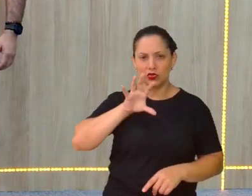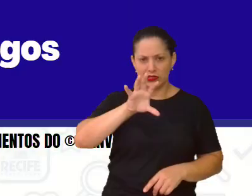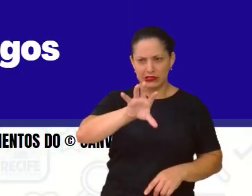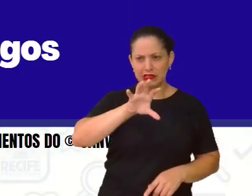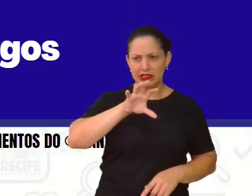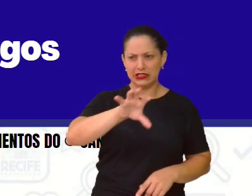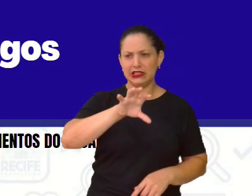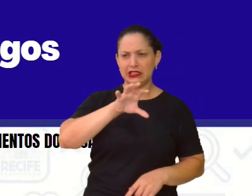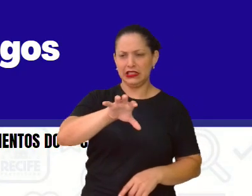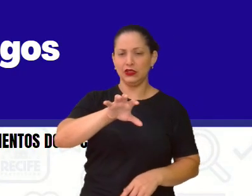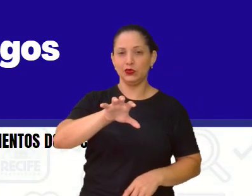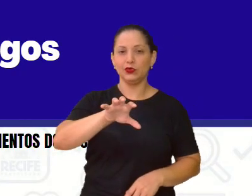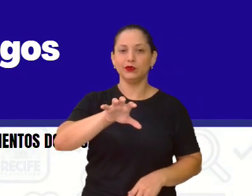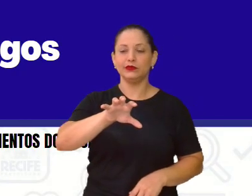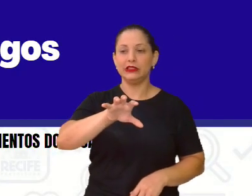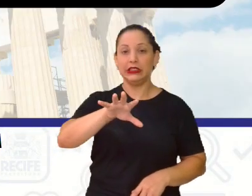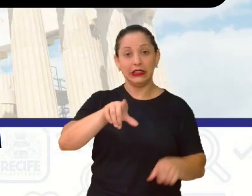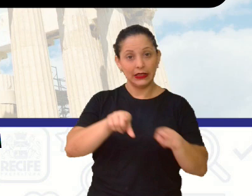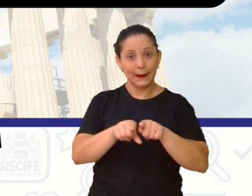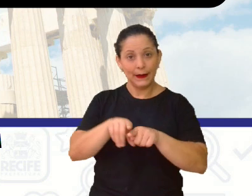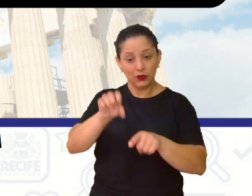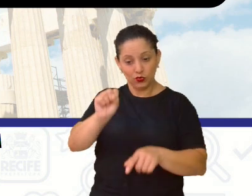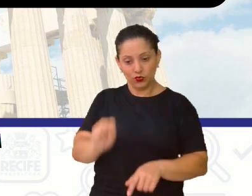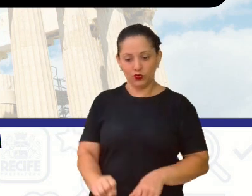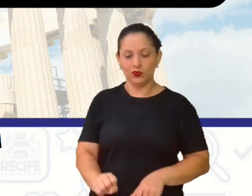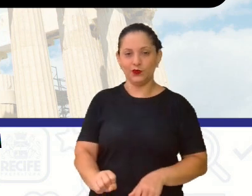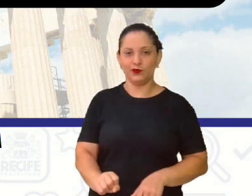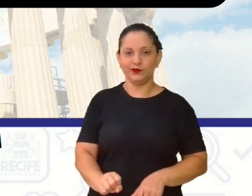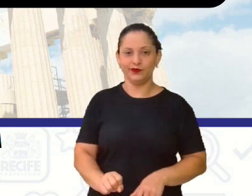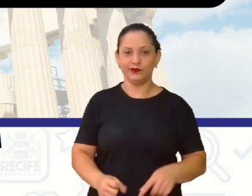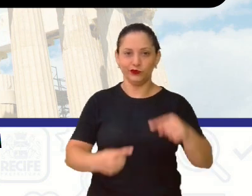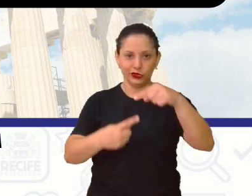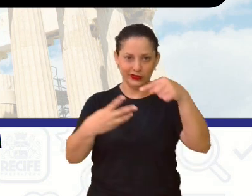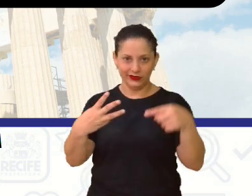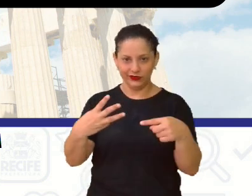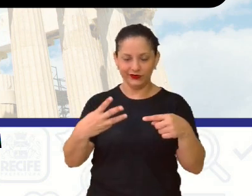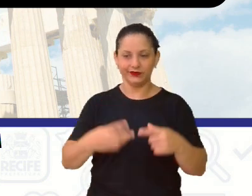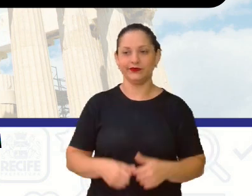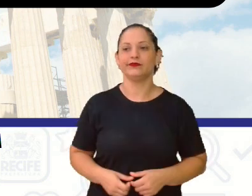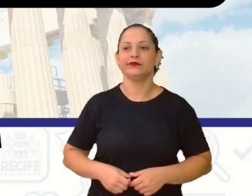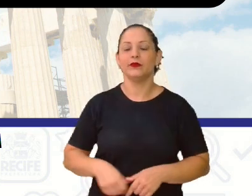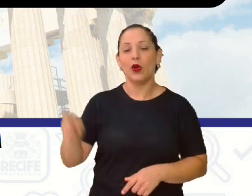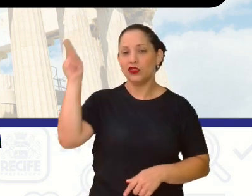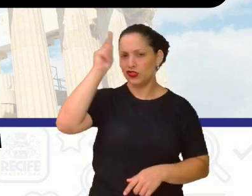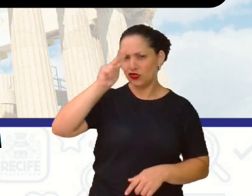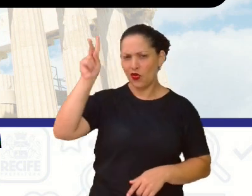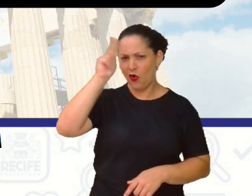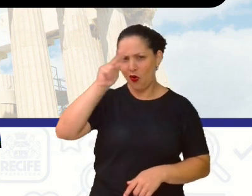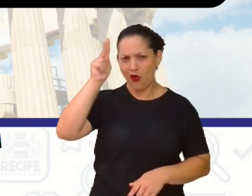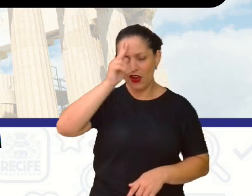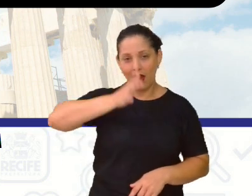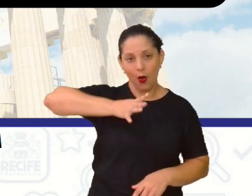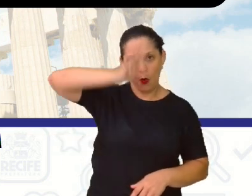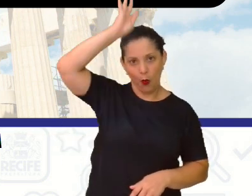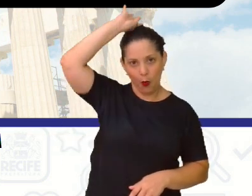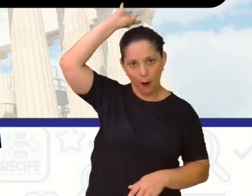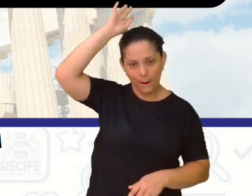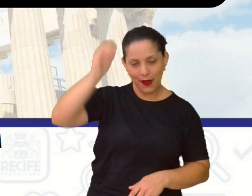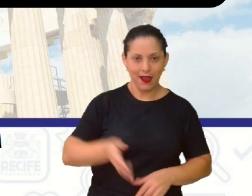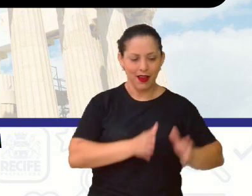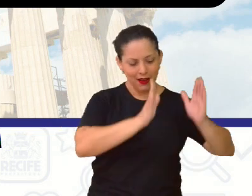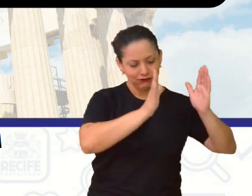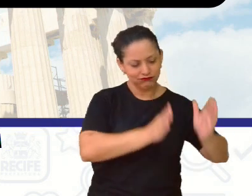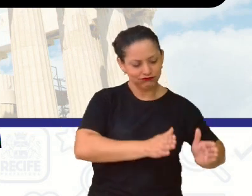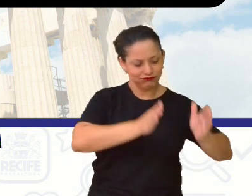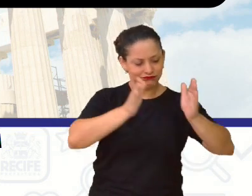etruscos e latinos, e no sul os gregos, né? Aí veja, a história de Roma é dividida em períodos. A gente